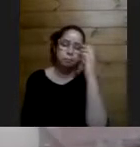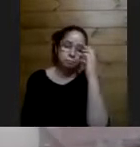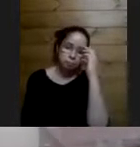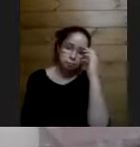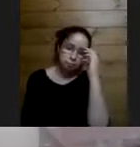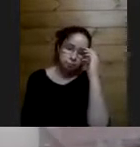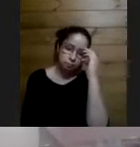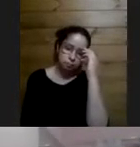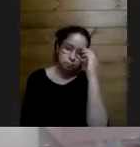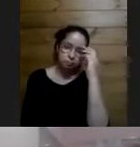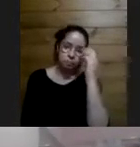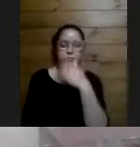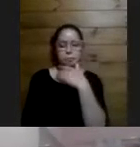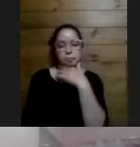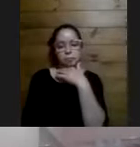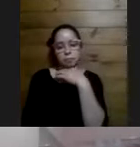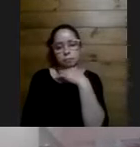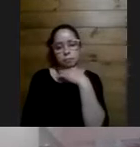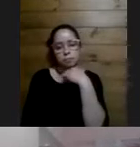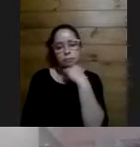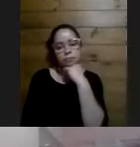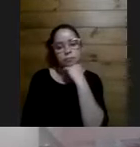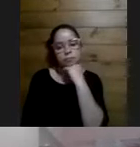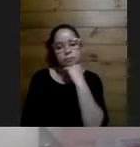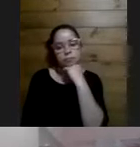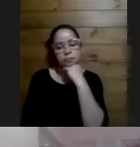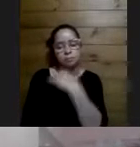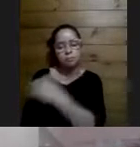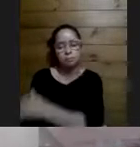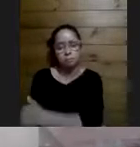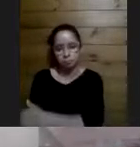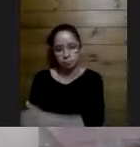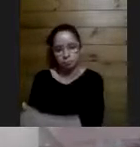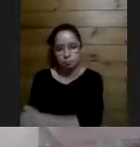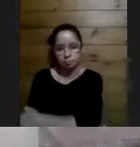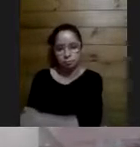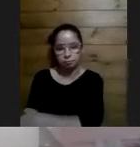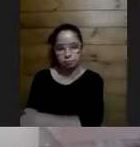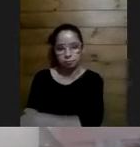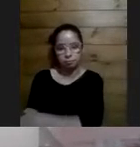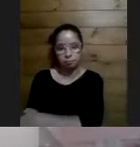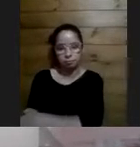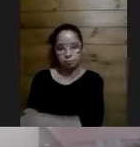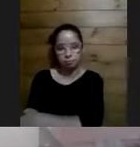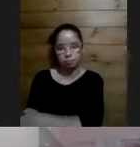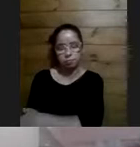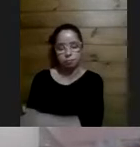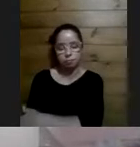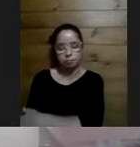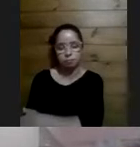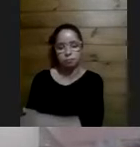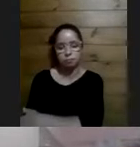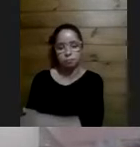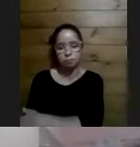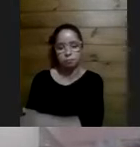Santa Catarina com professores do país inteiro. Então, fica a minha mensagem para todos aqueles